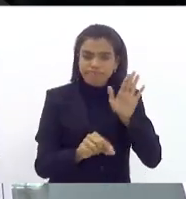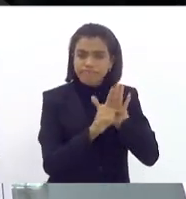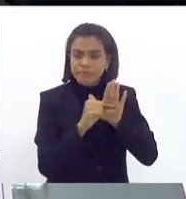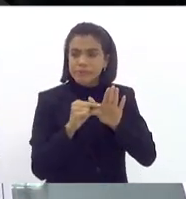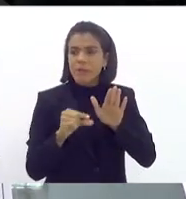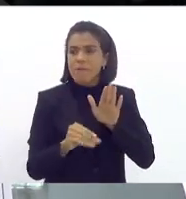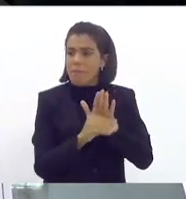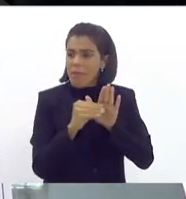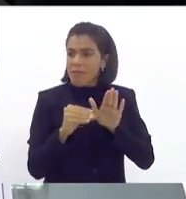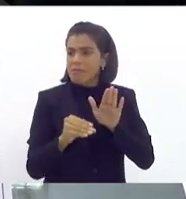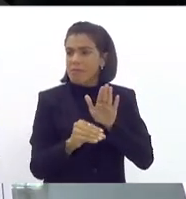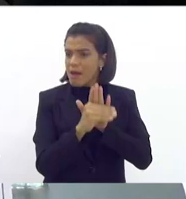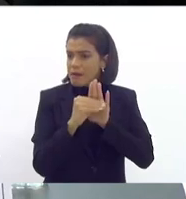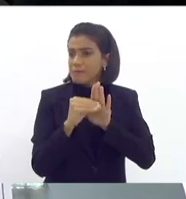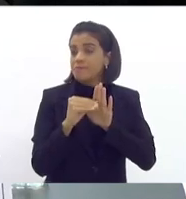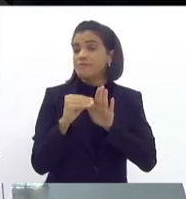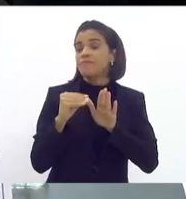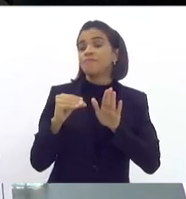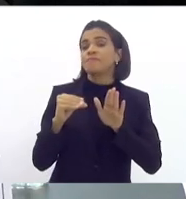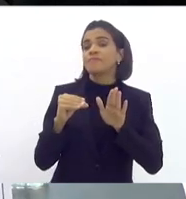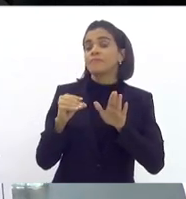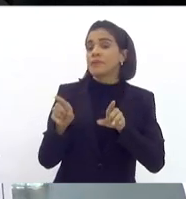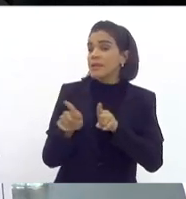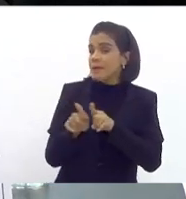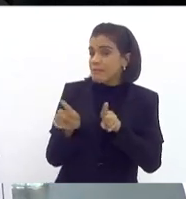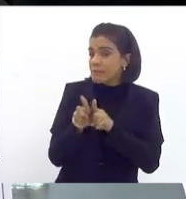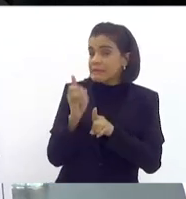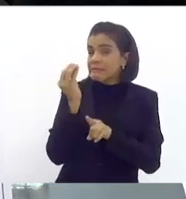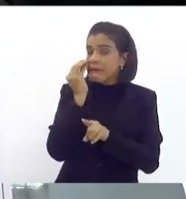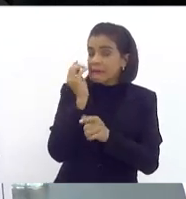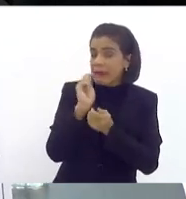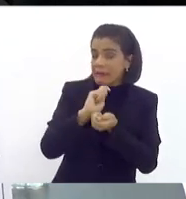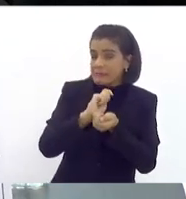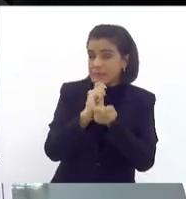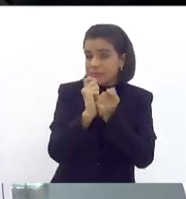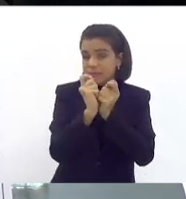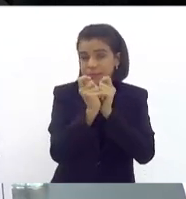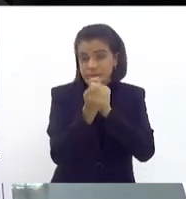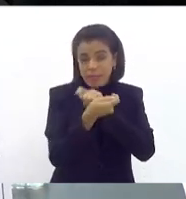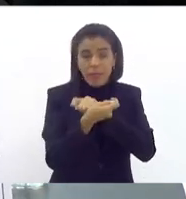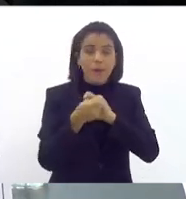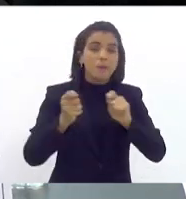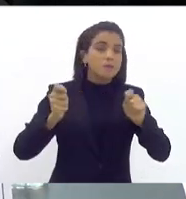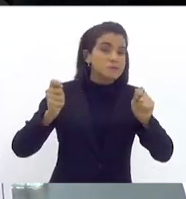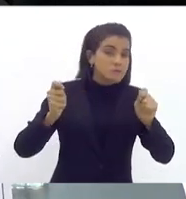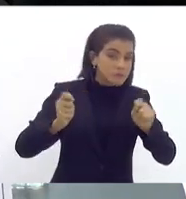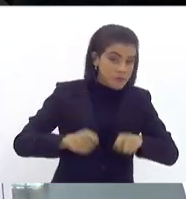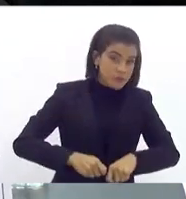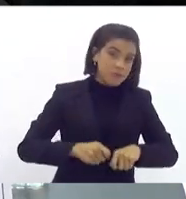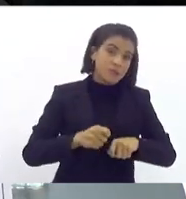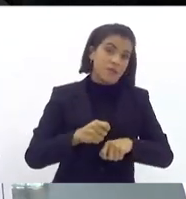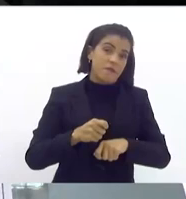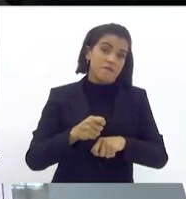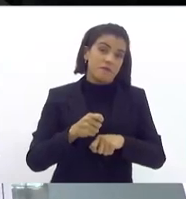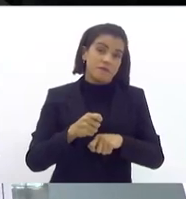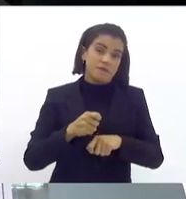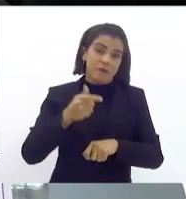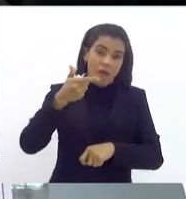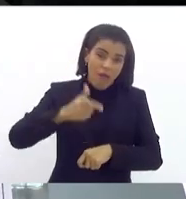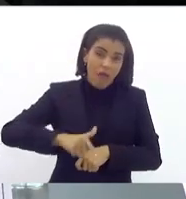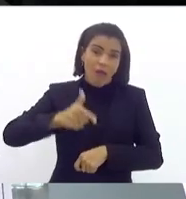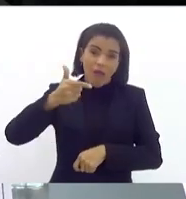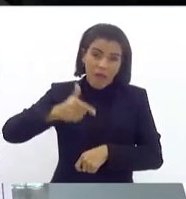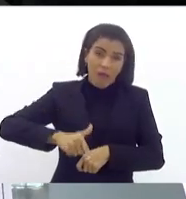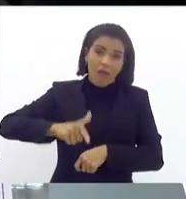das emendas, também procurar contornar os possíveis vícios de iniciativa que